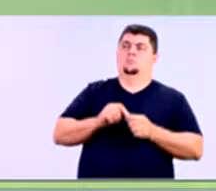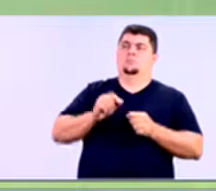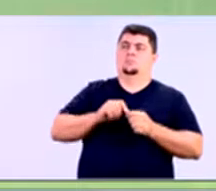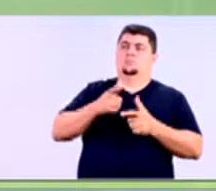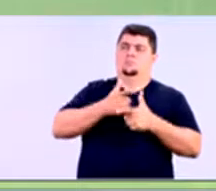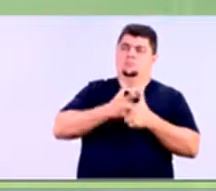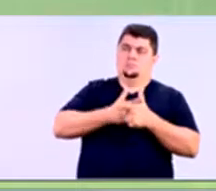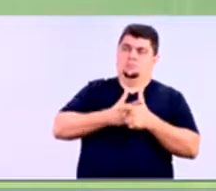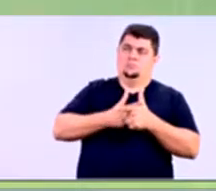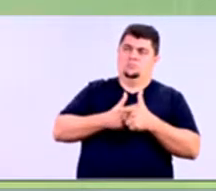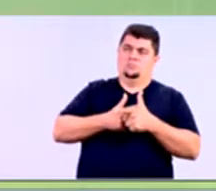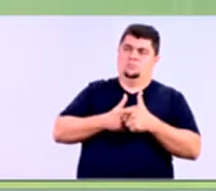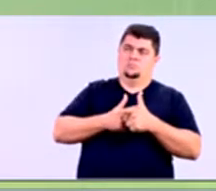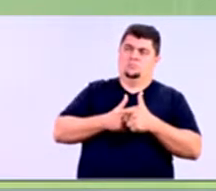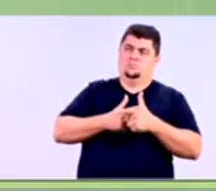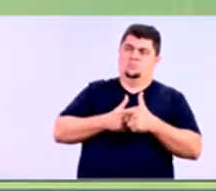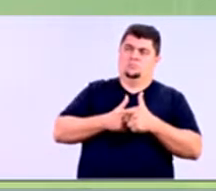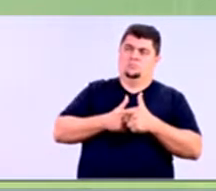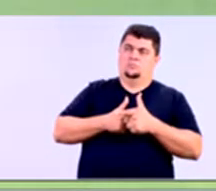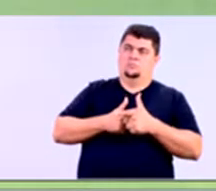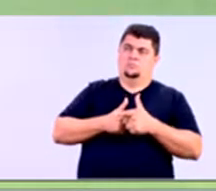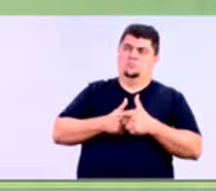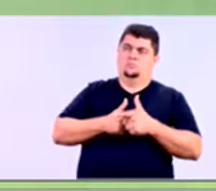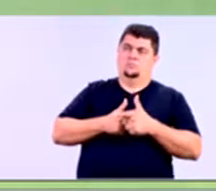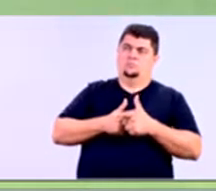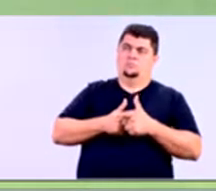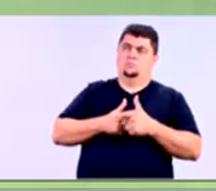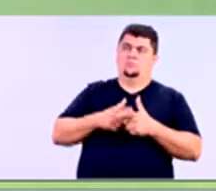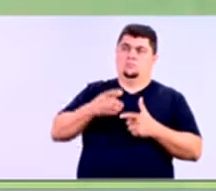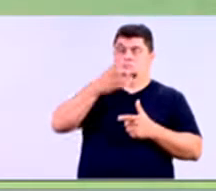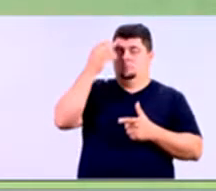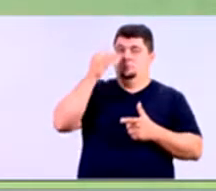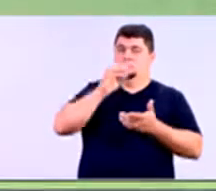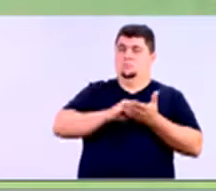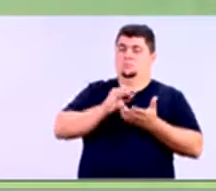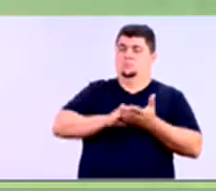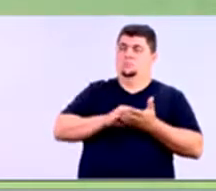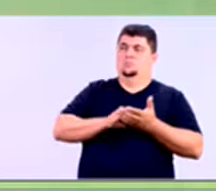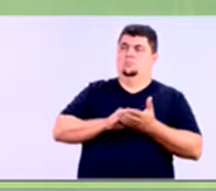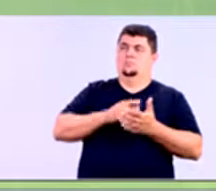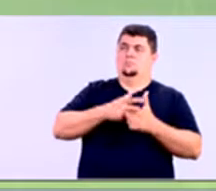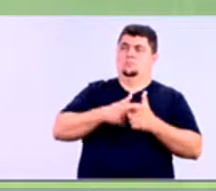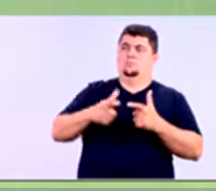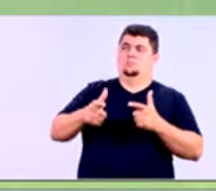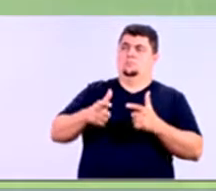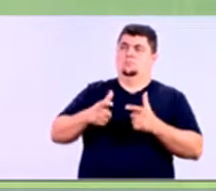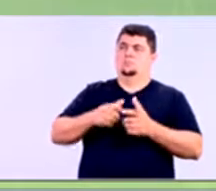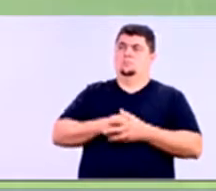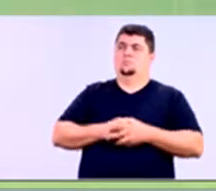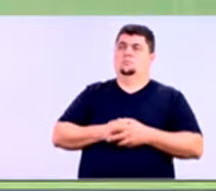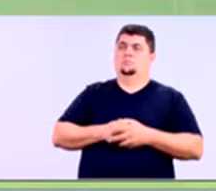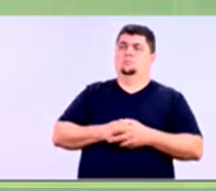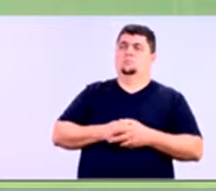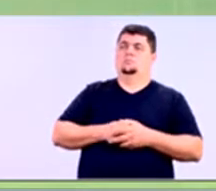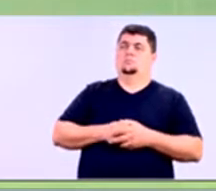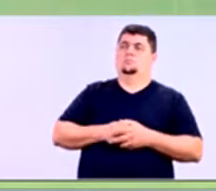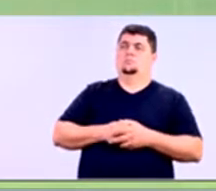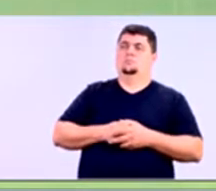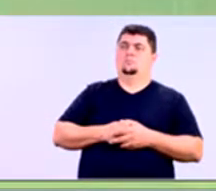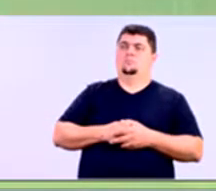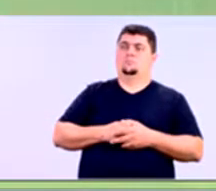aqui faltou os 200, não esqueçam, 200 vezes essa fração.